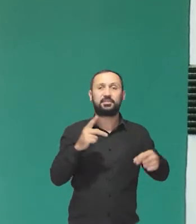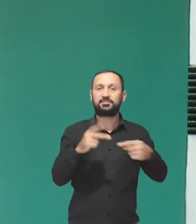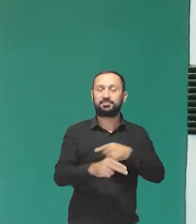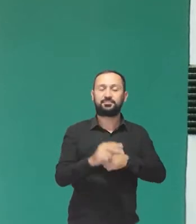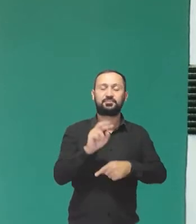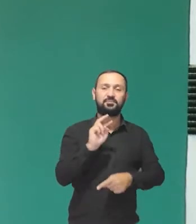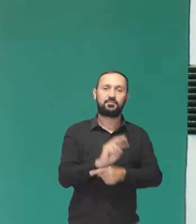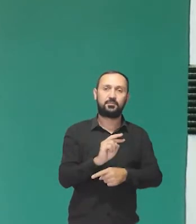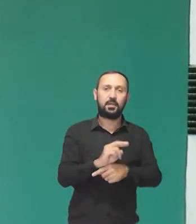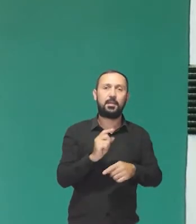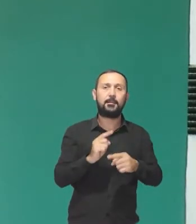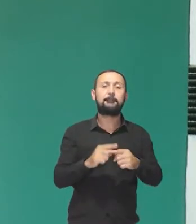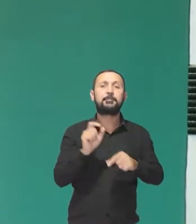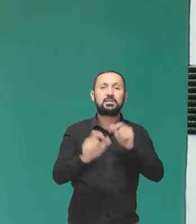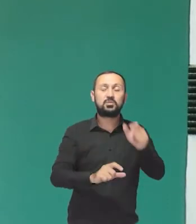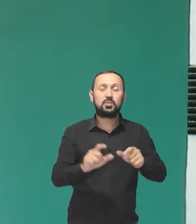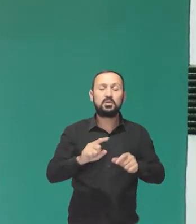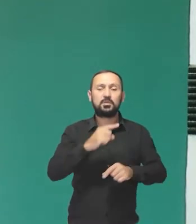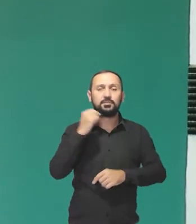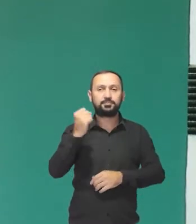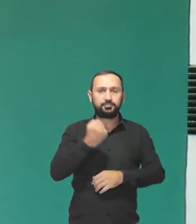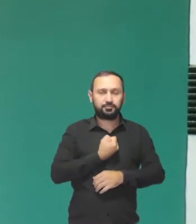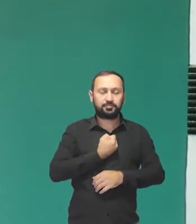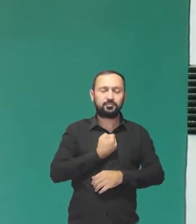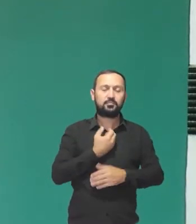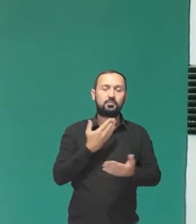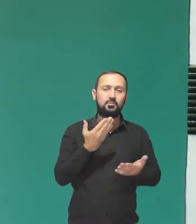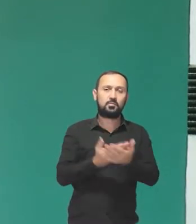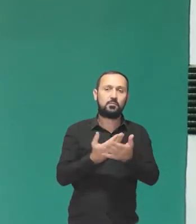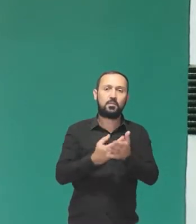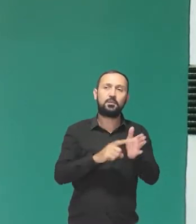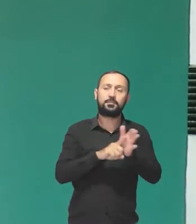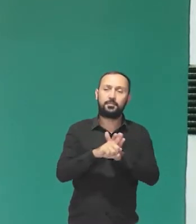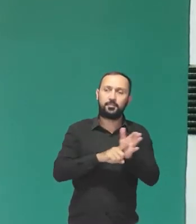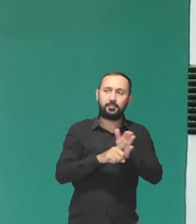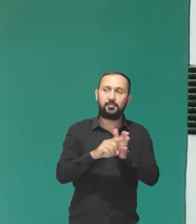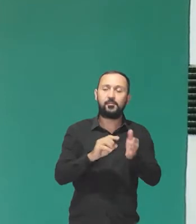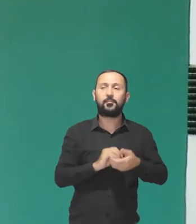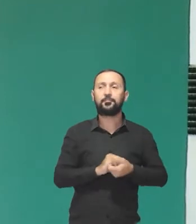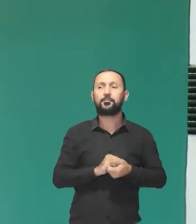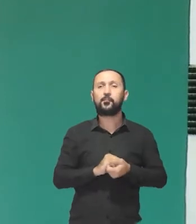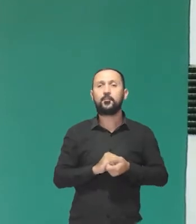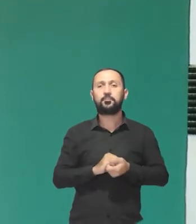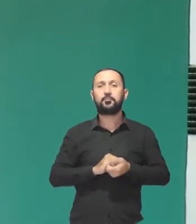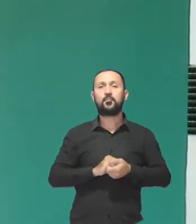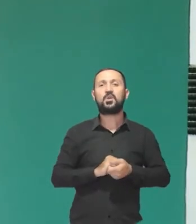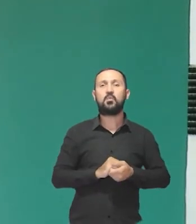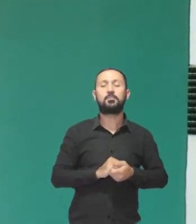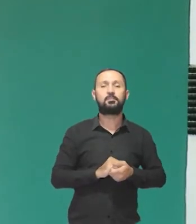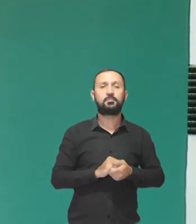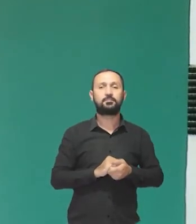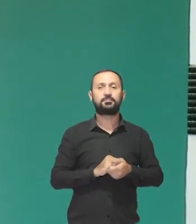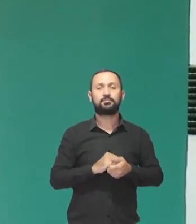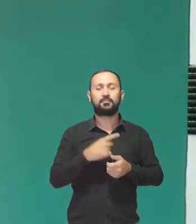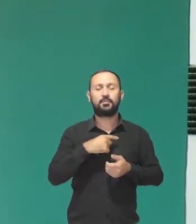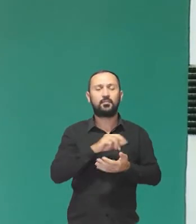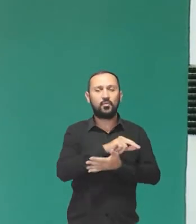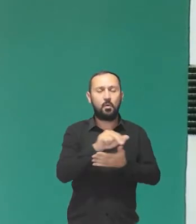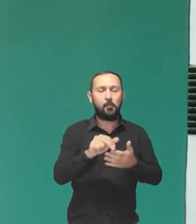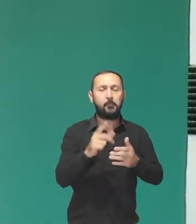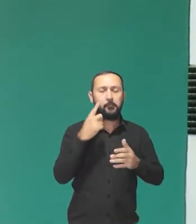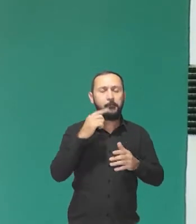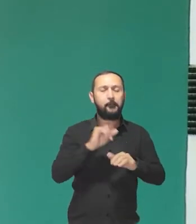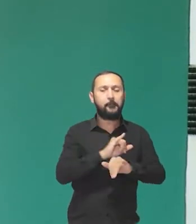acontece? Pessoas que cometem suicídio, estudos pelo psiquiatra Bodega, uma das grandes autoridades no Brasil, com vários